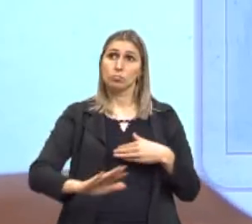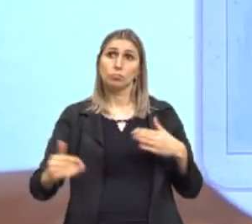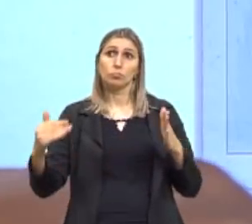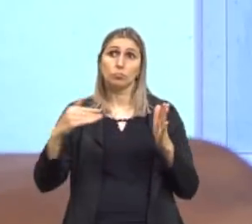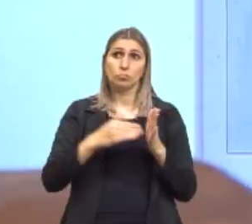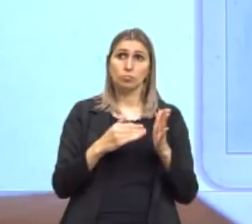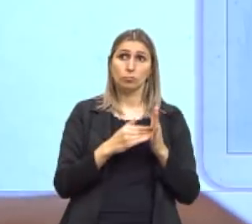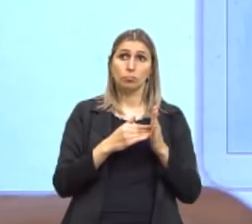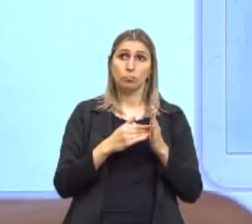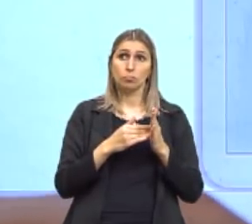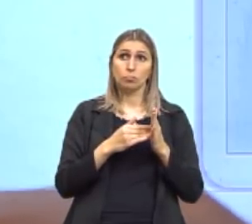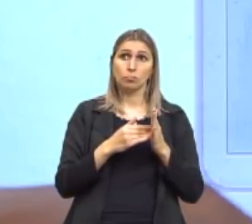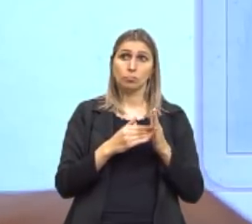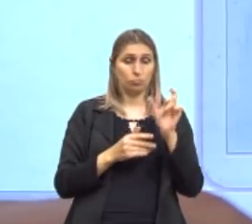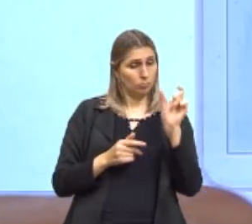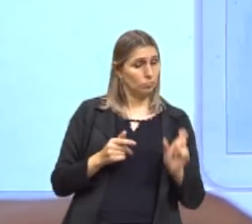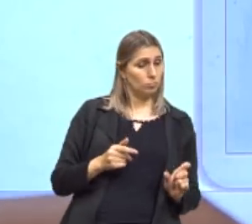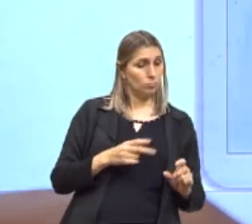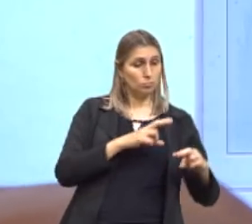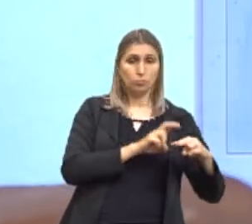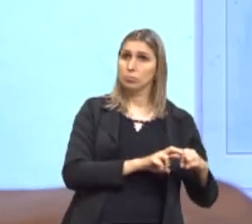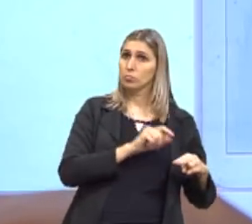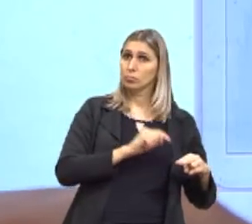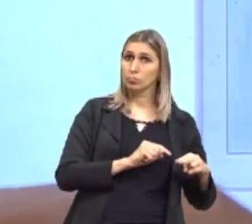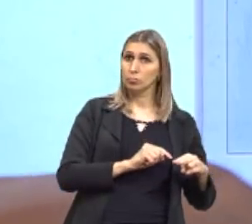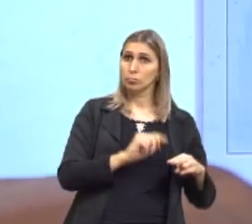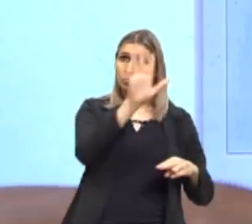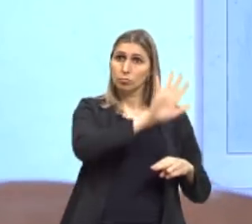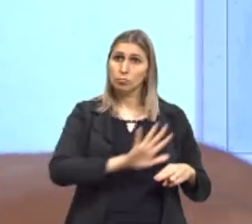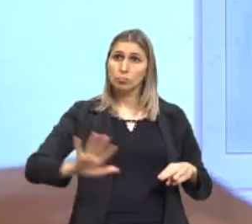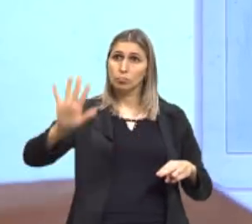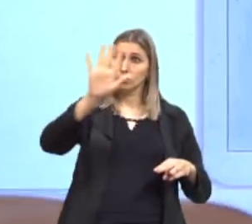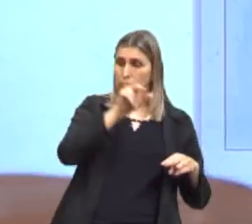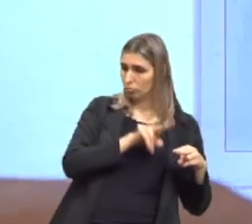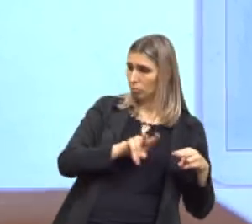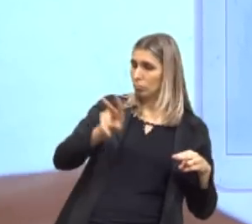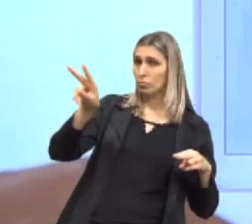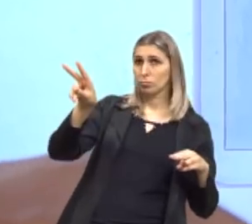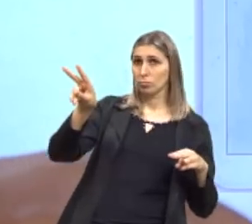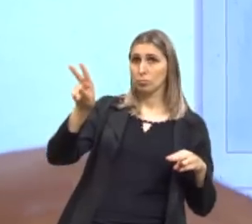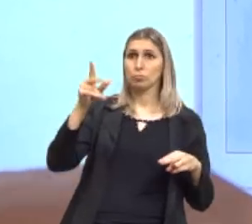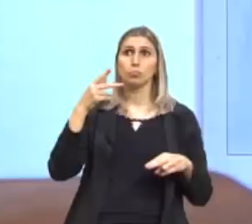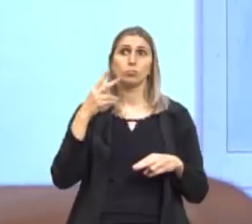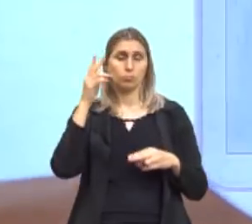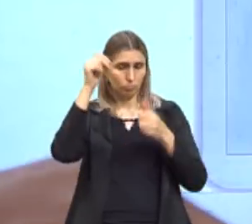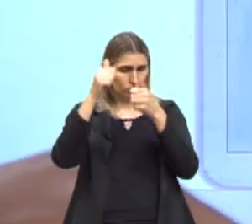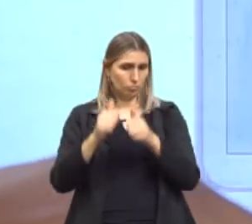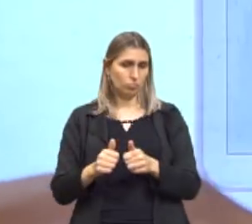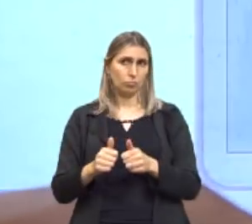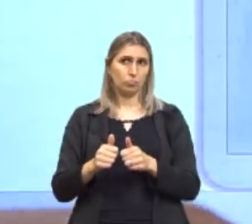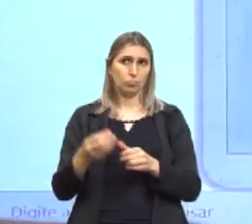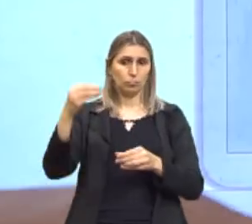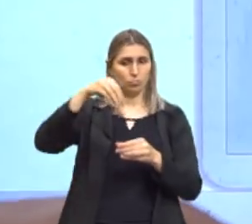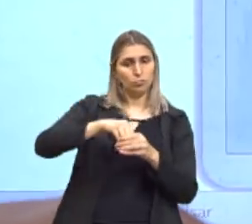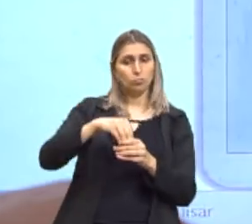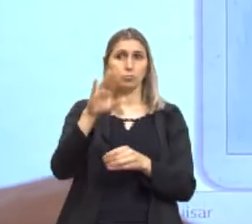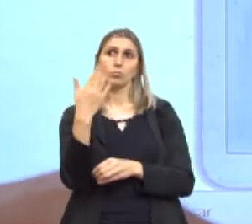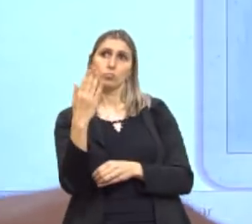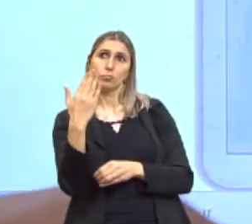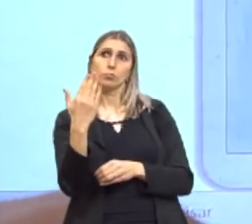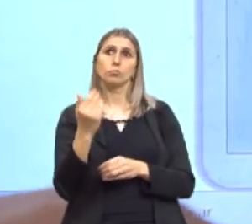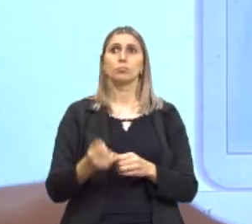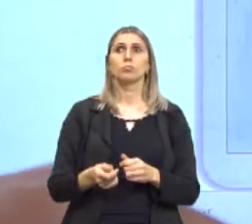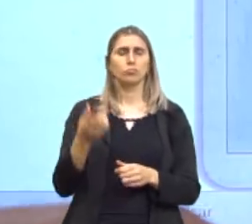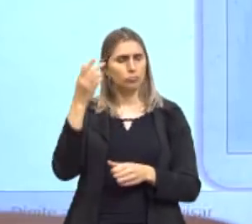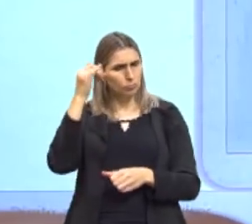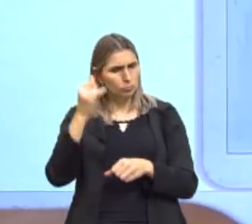aqui essa pessoa que está sentada, o campo de visão, essa pessoa está vendo a imagem dentro do espelho, está vendo